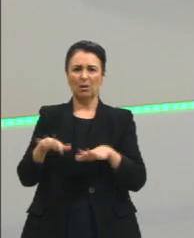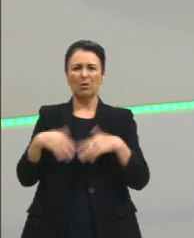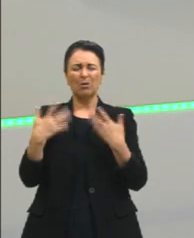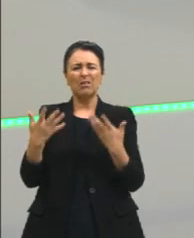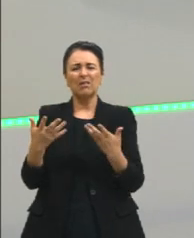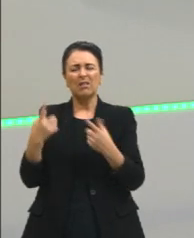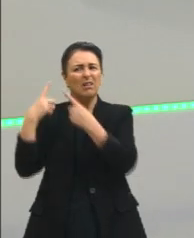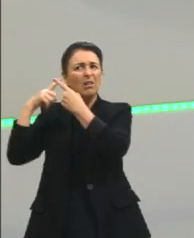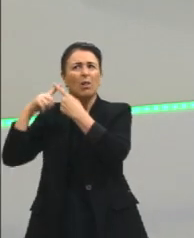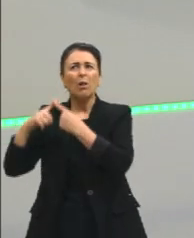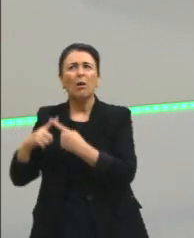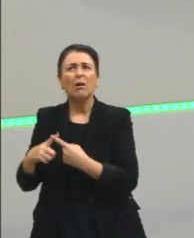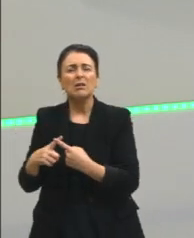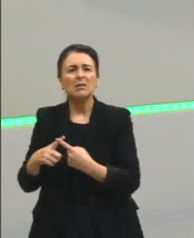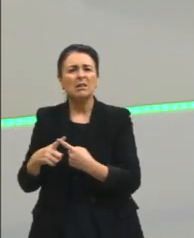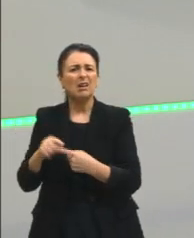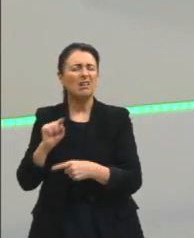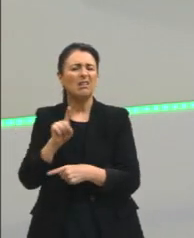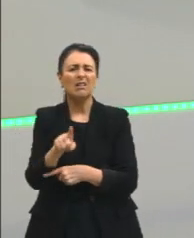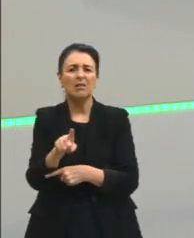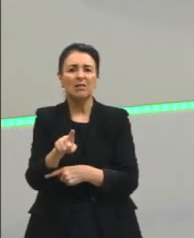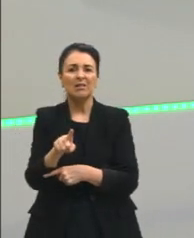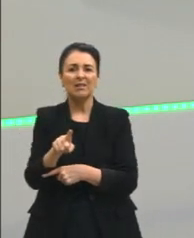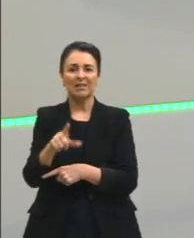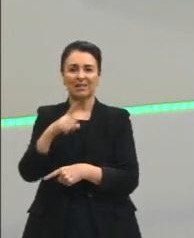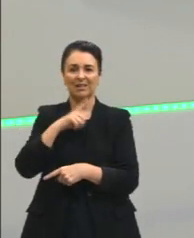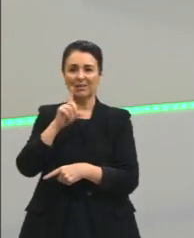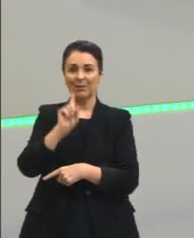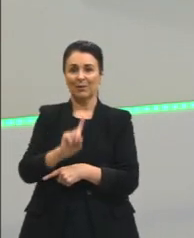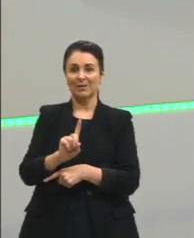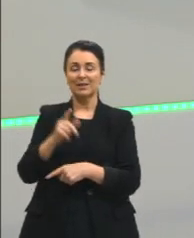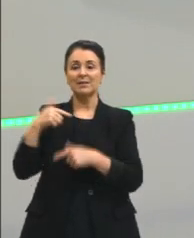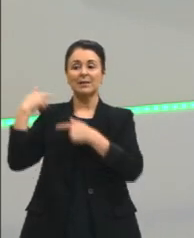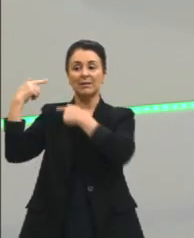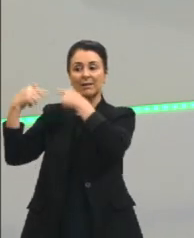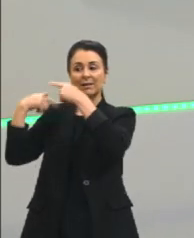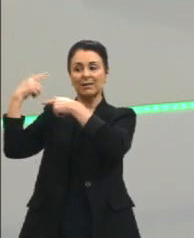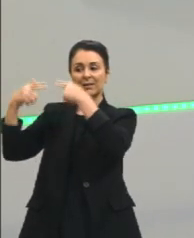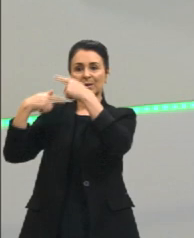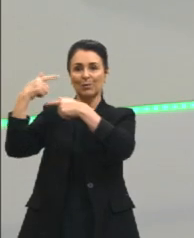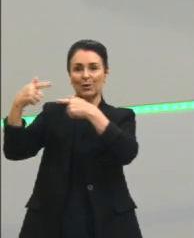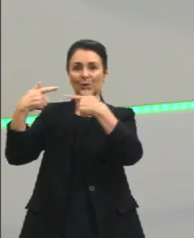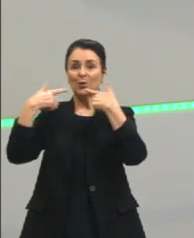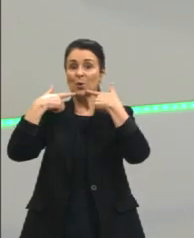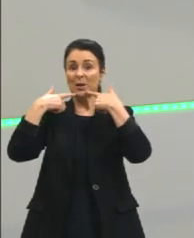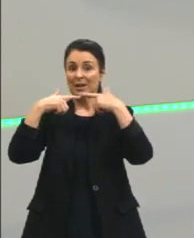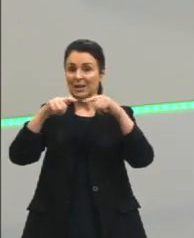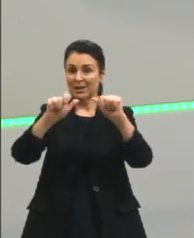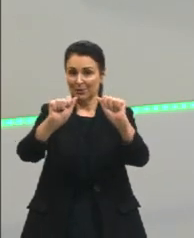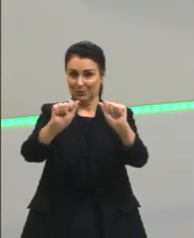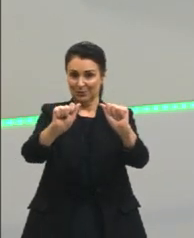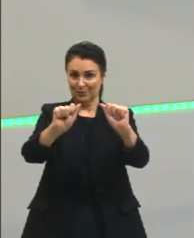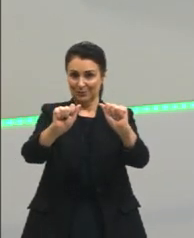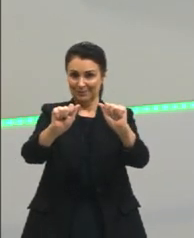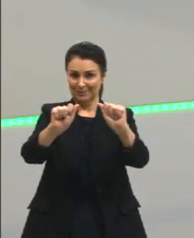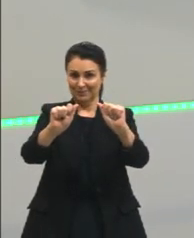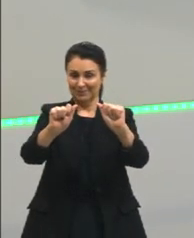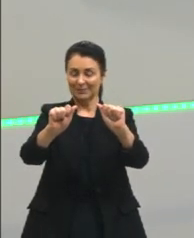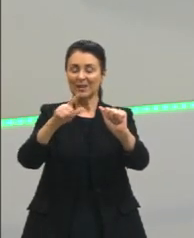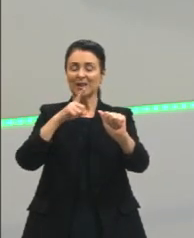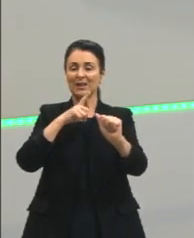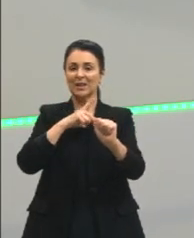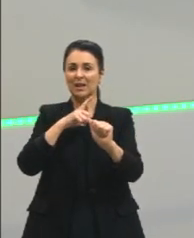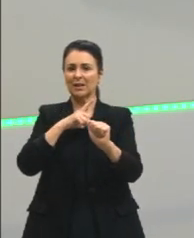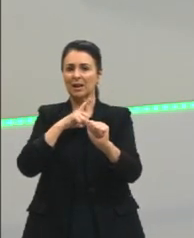a gente tem que pensar que existe uma coisa que se chama patrimônio linguístico tá e patrimônio linguístico